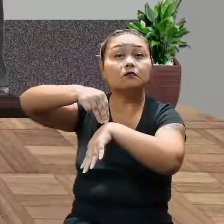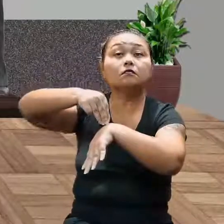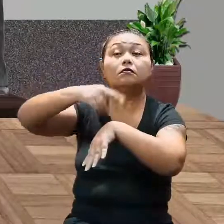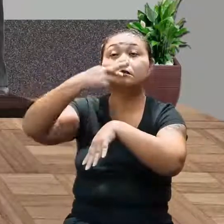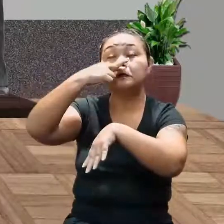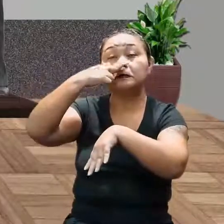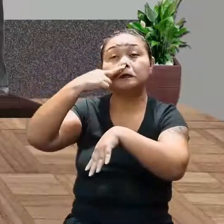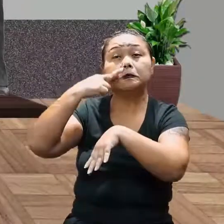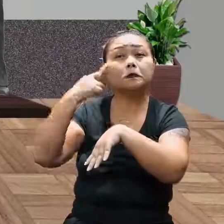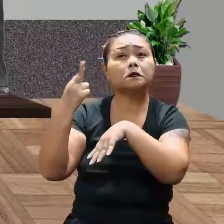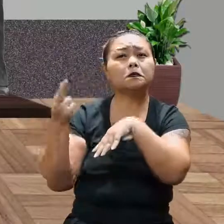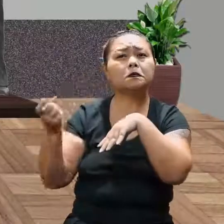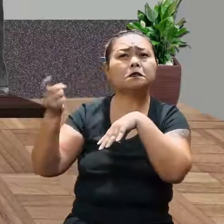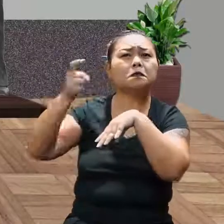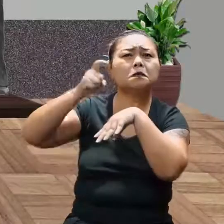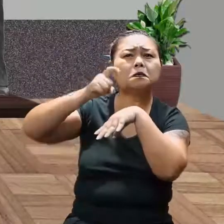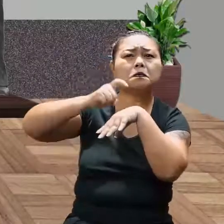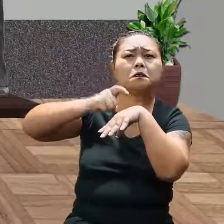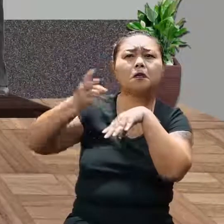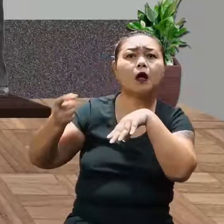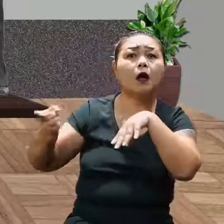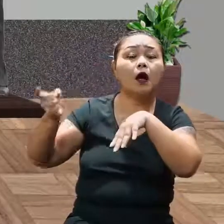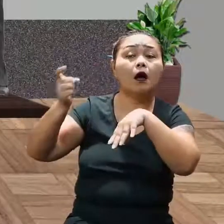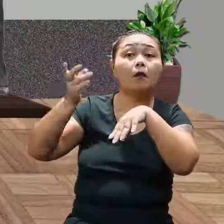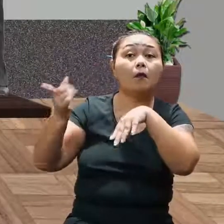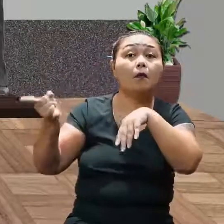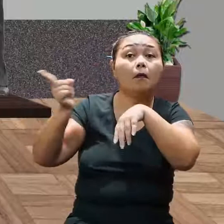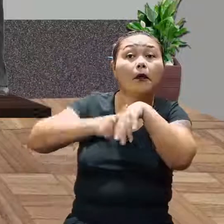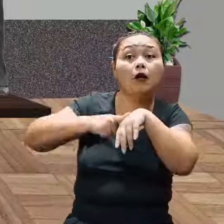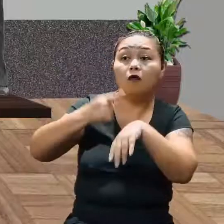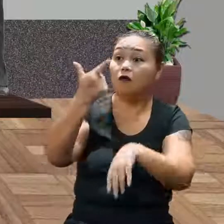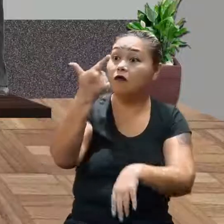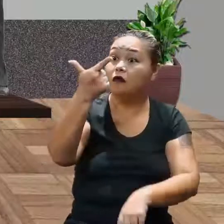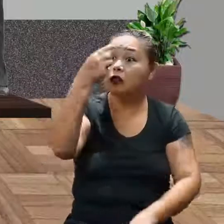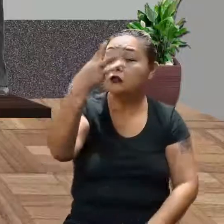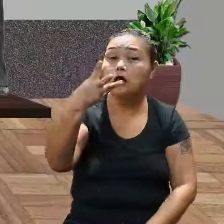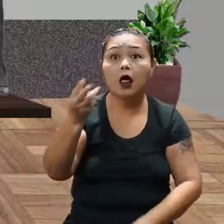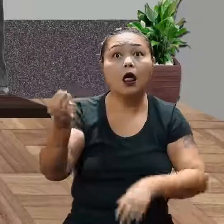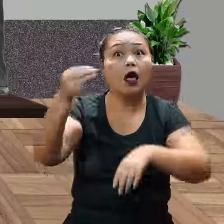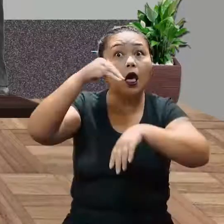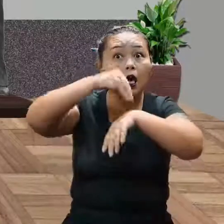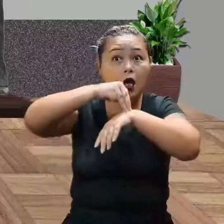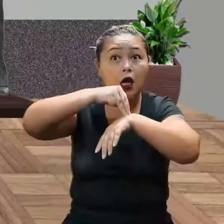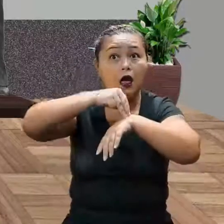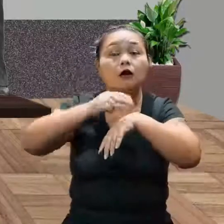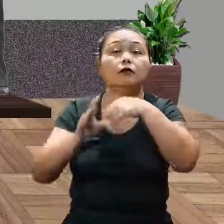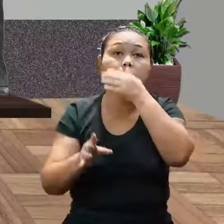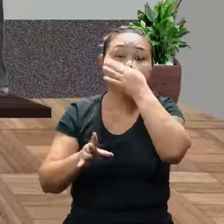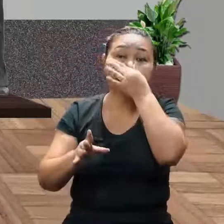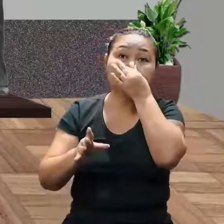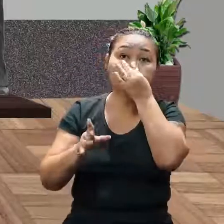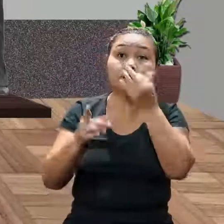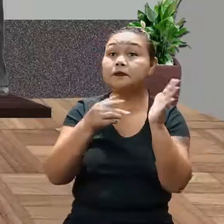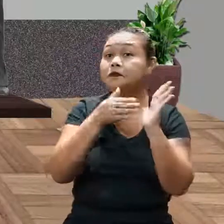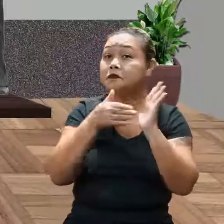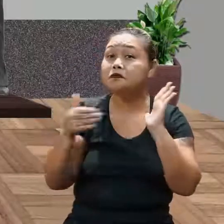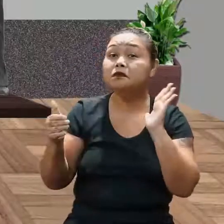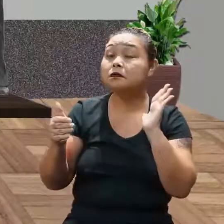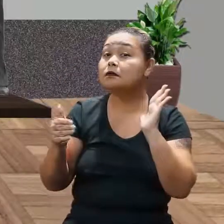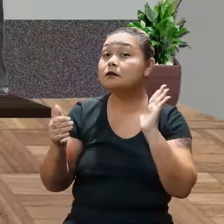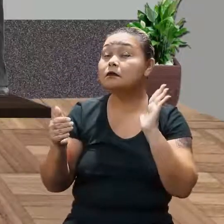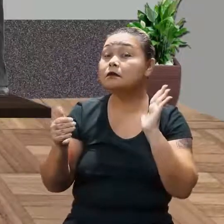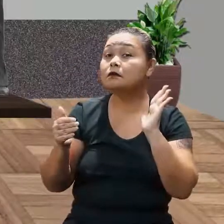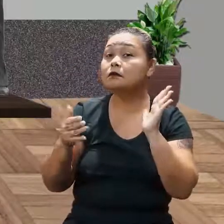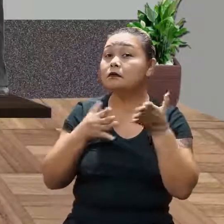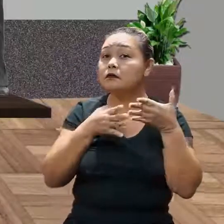Rondon pegou aproximadamente umas 23 malárias aqui. É nesse período também que nós temos aí